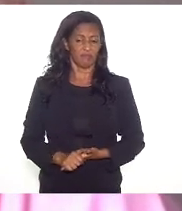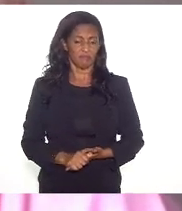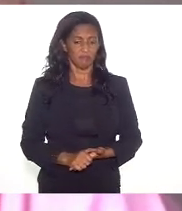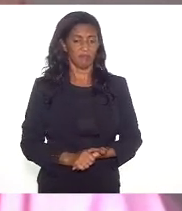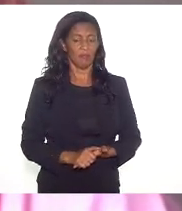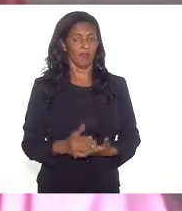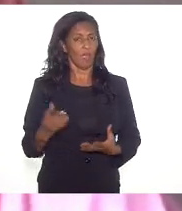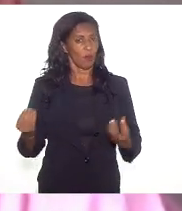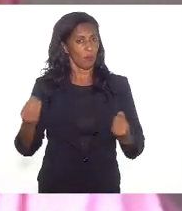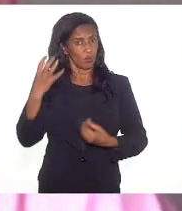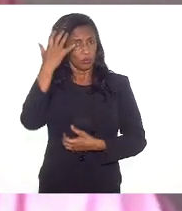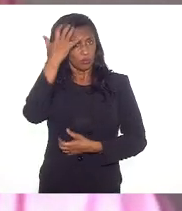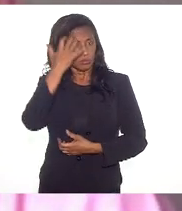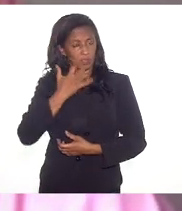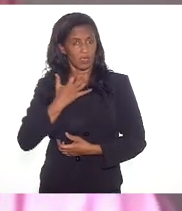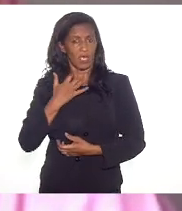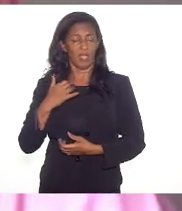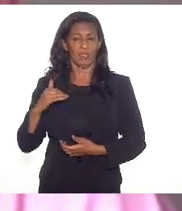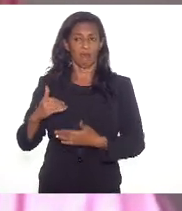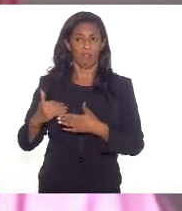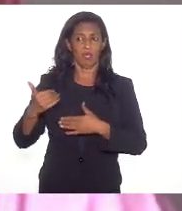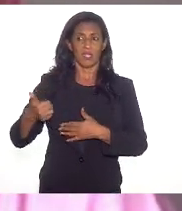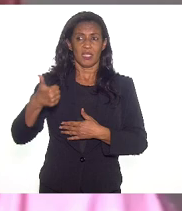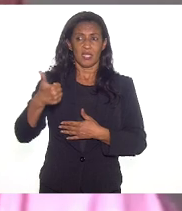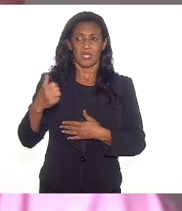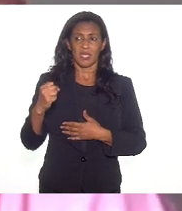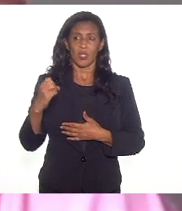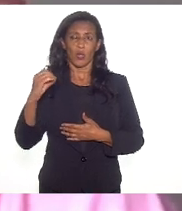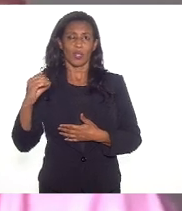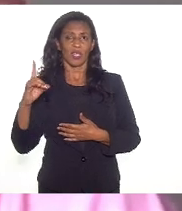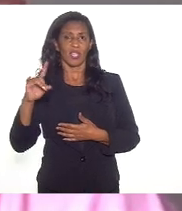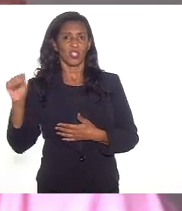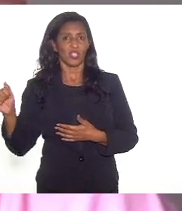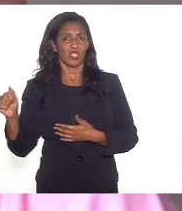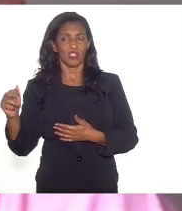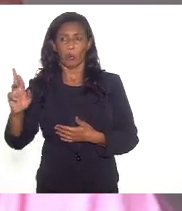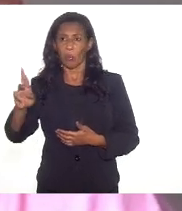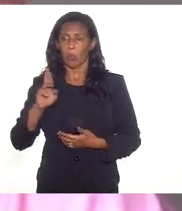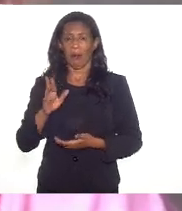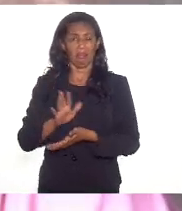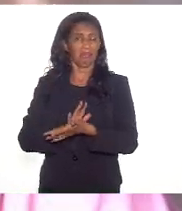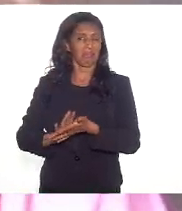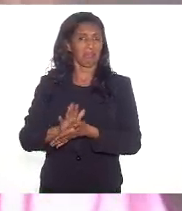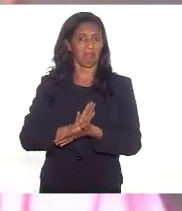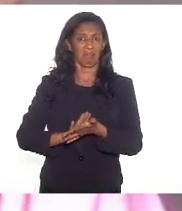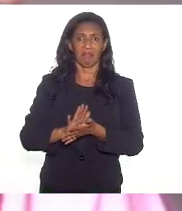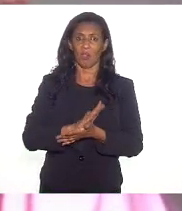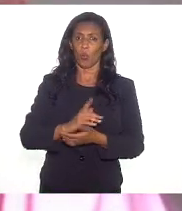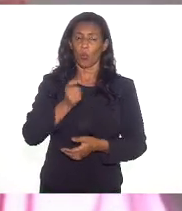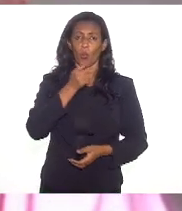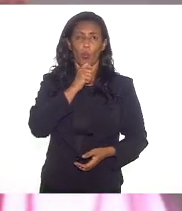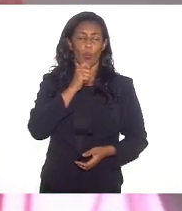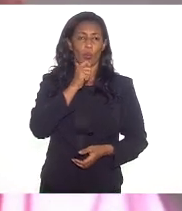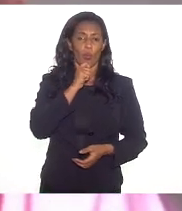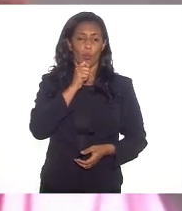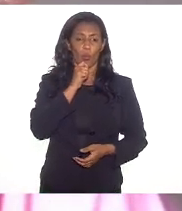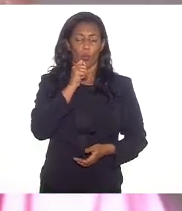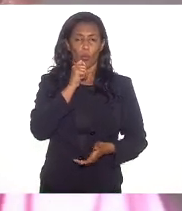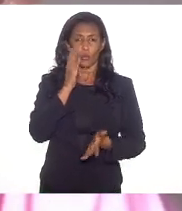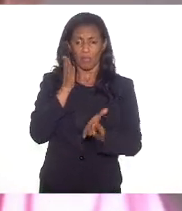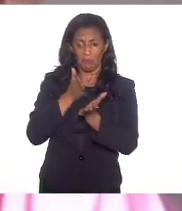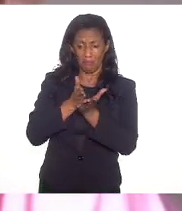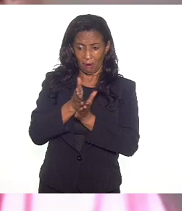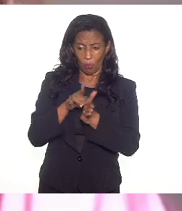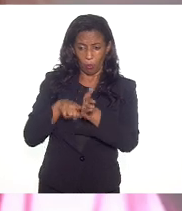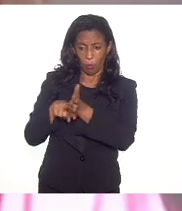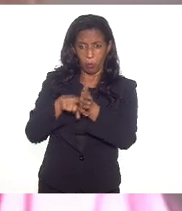É muito sério, passam 180 dias e ainda não sabemos do paradeiro e não temos uma linha de